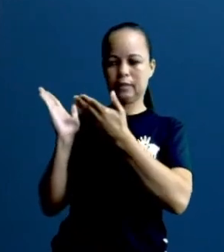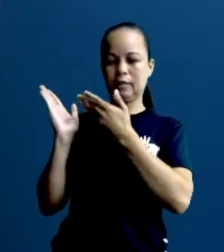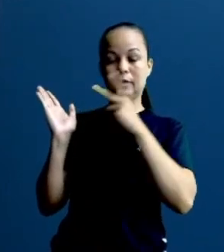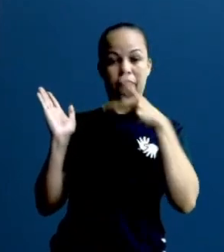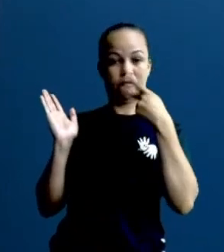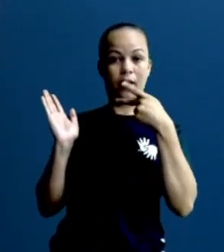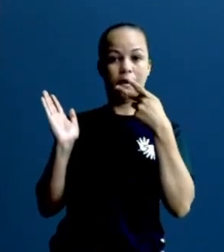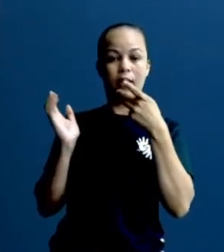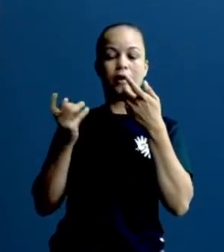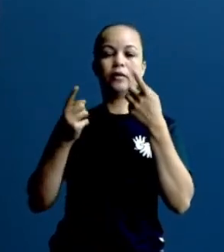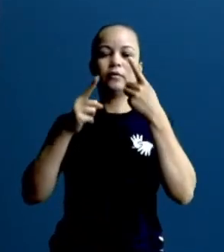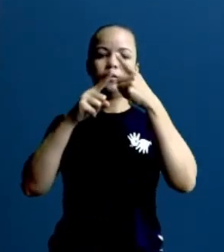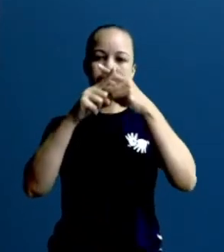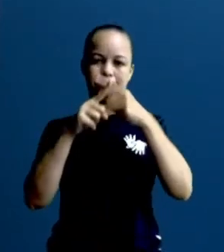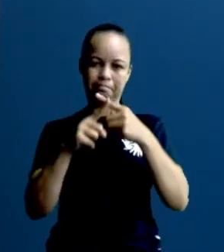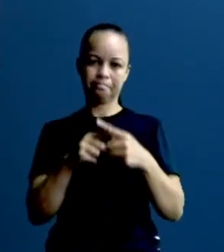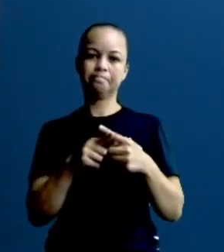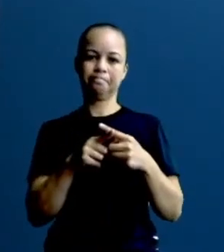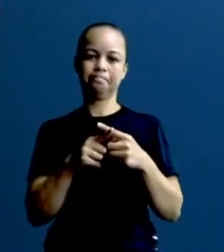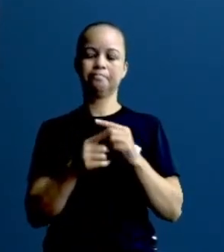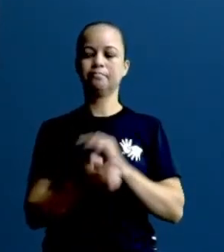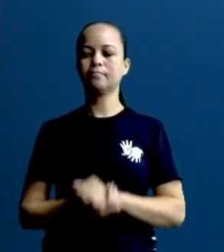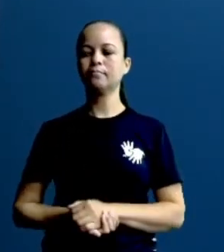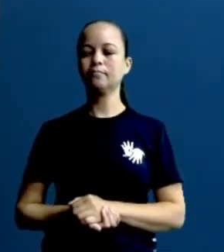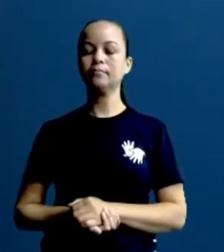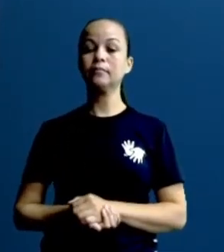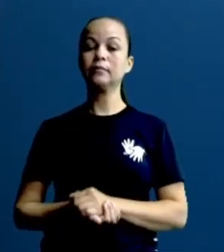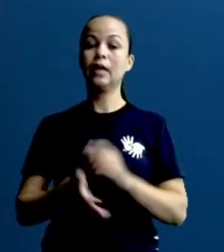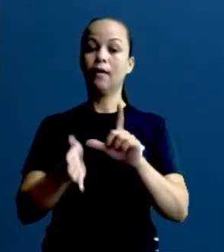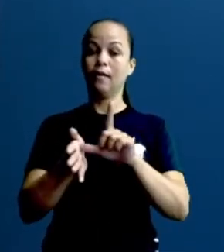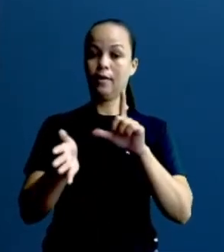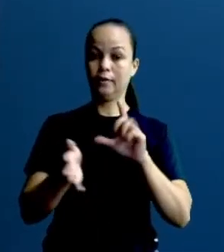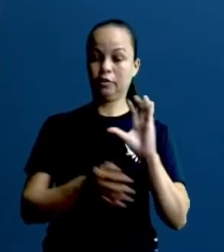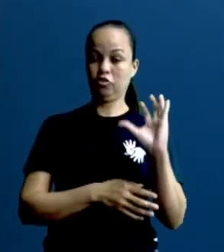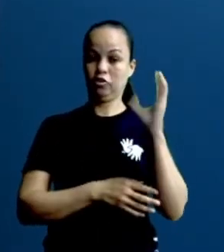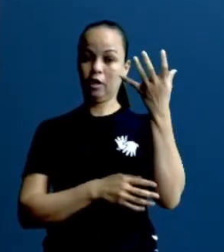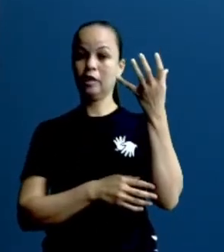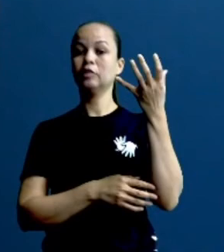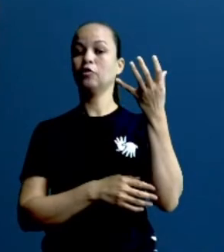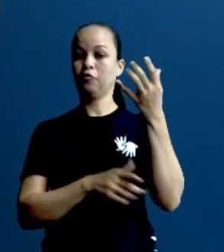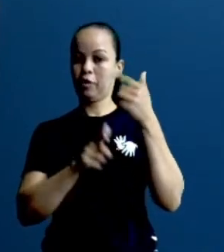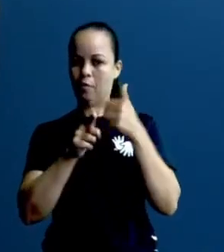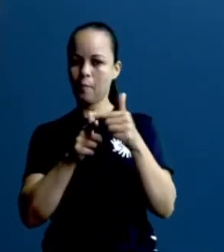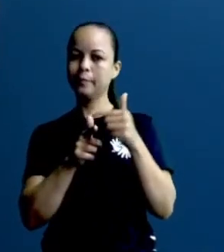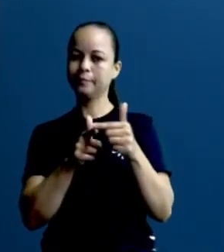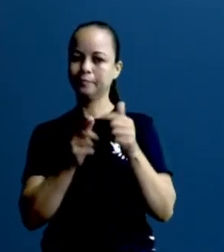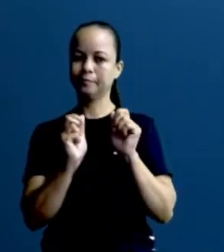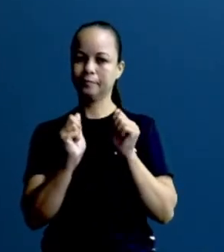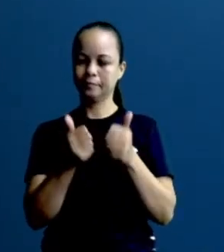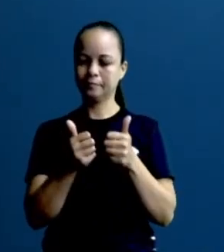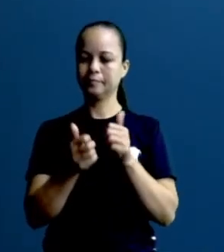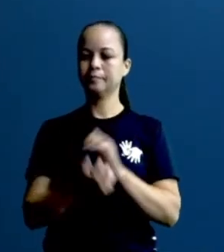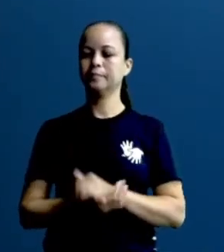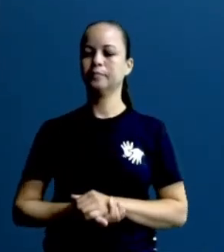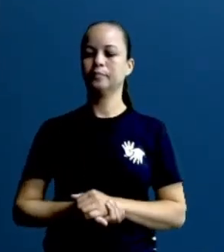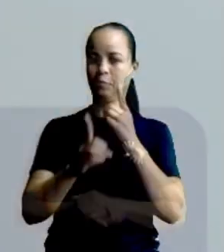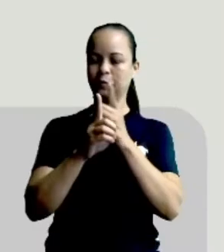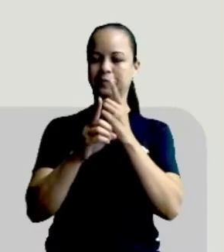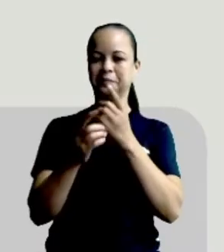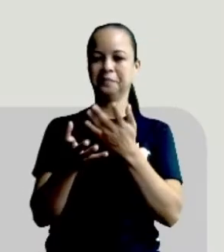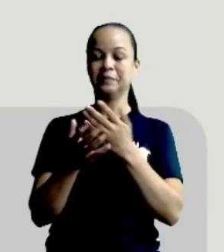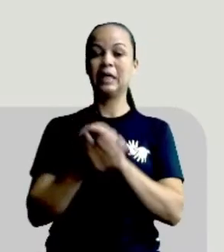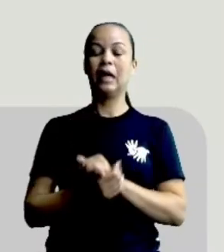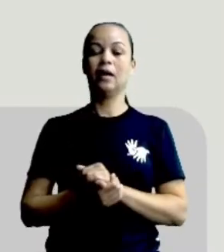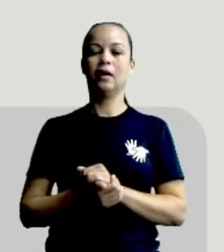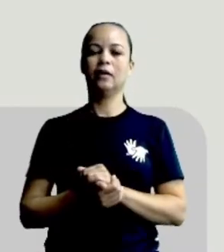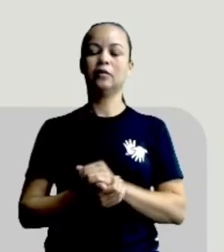que eu trago aqui da multiplicação, tá? Antes da solução aí do problema, tá? O que é que